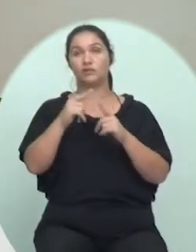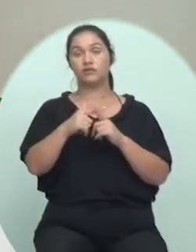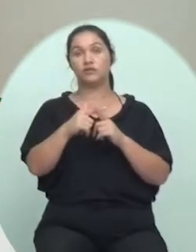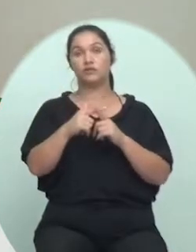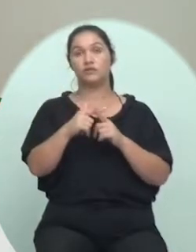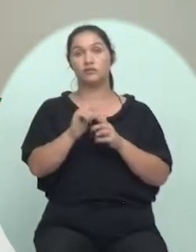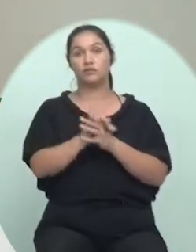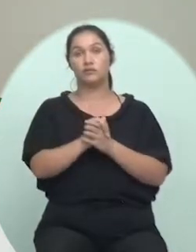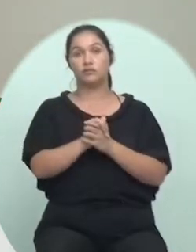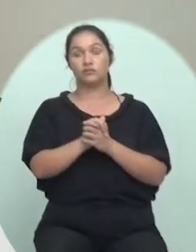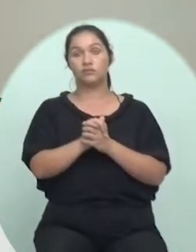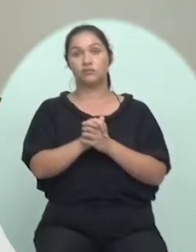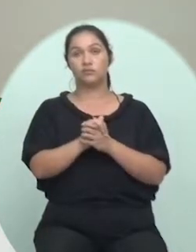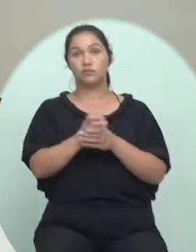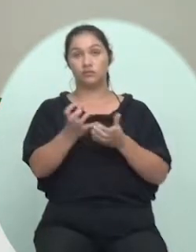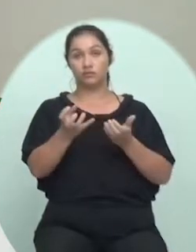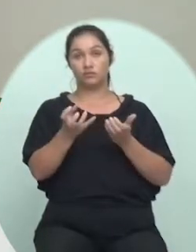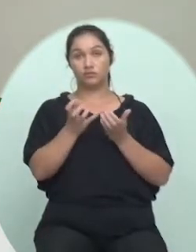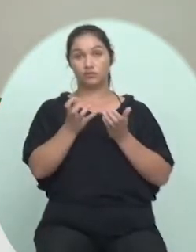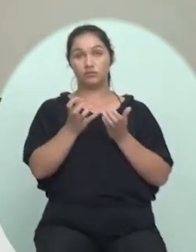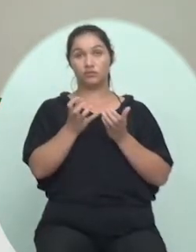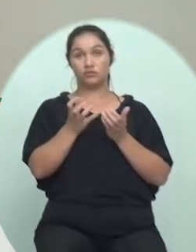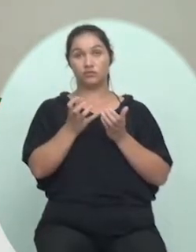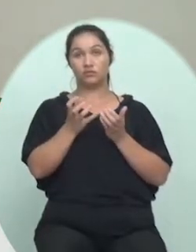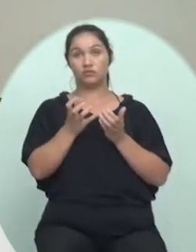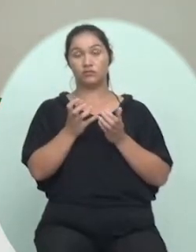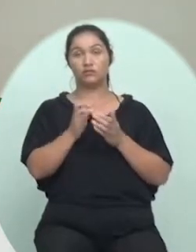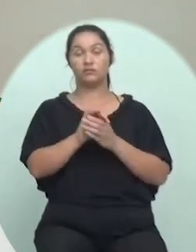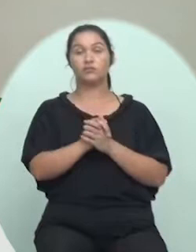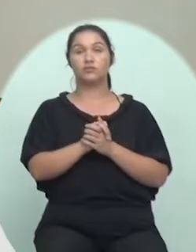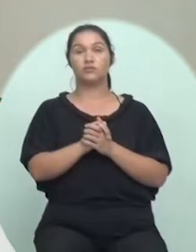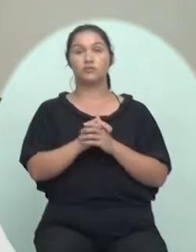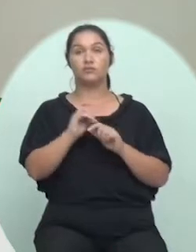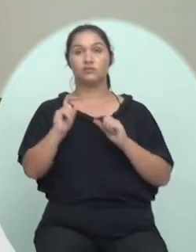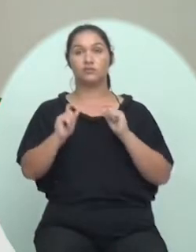querem simplesmente deixar as pessoas próximas ali